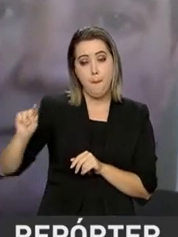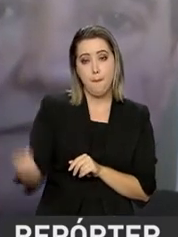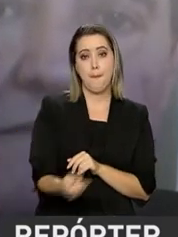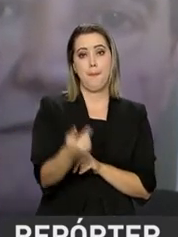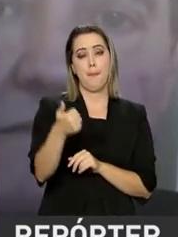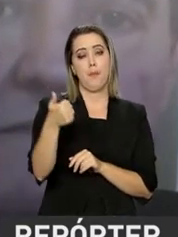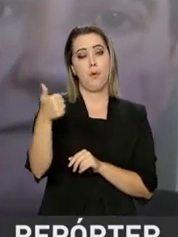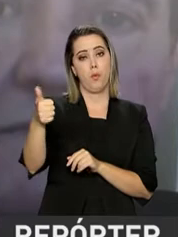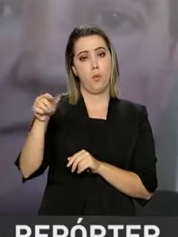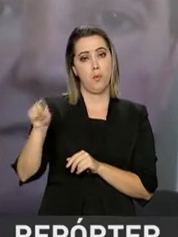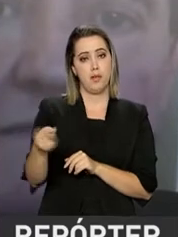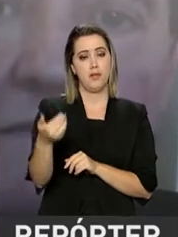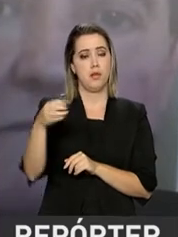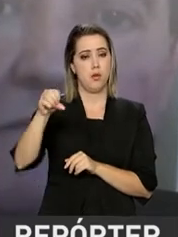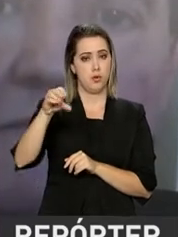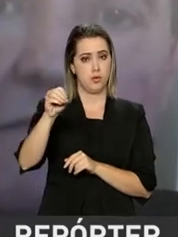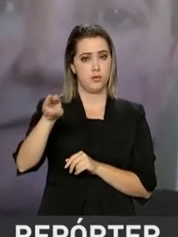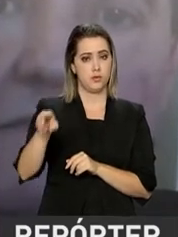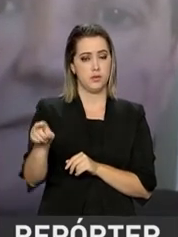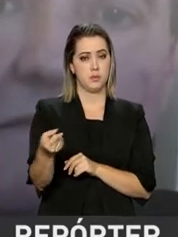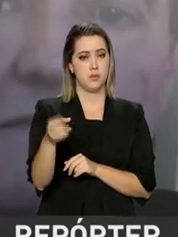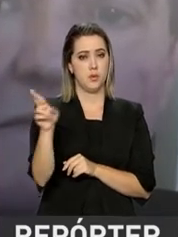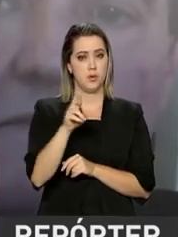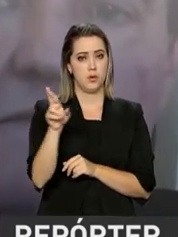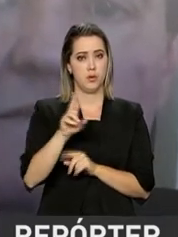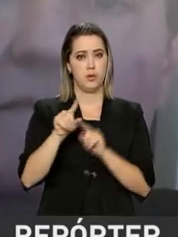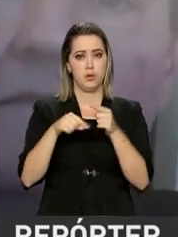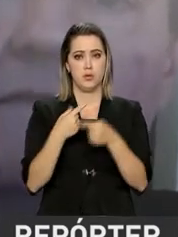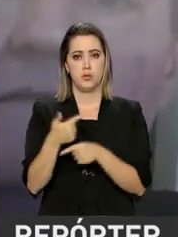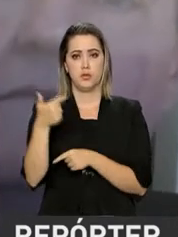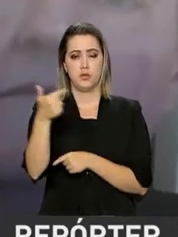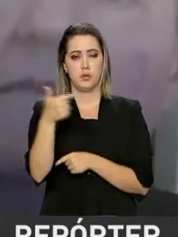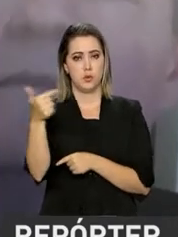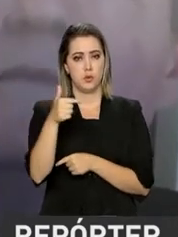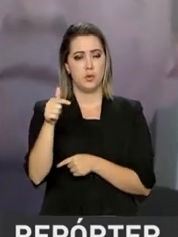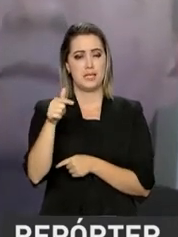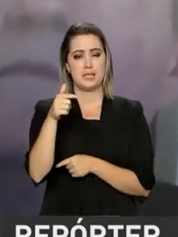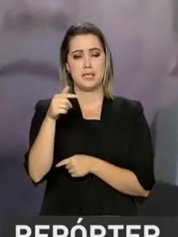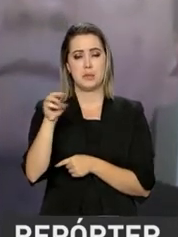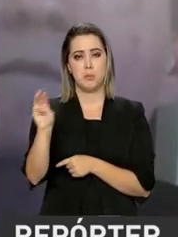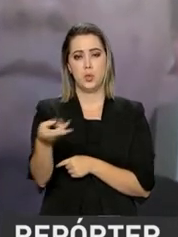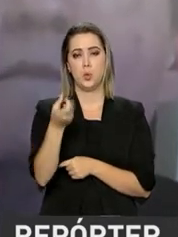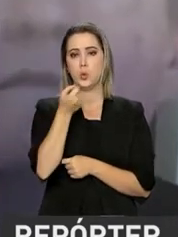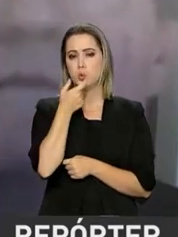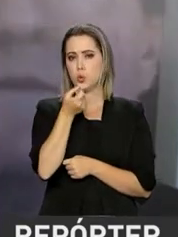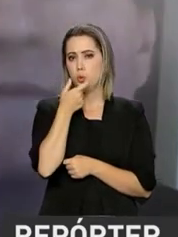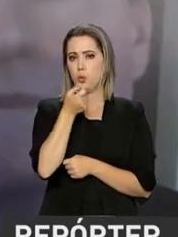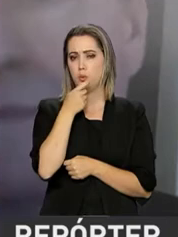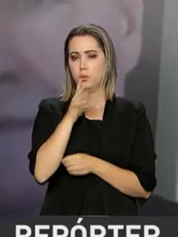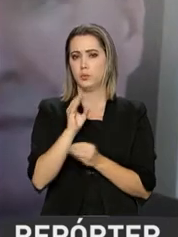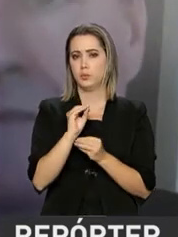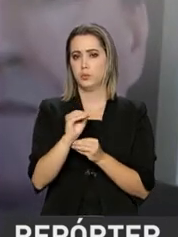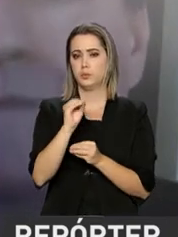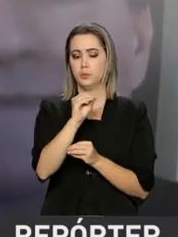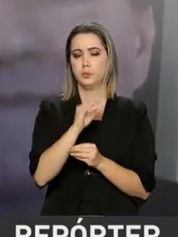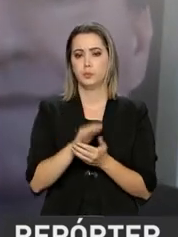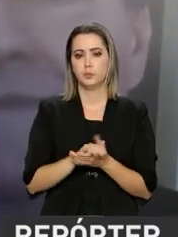R$ 1.900.000, a primeira compra, 2,5 milhões de comprimidos, R$ 1.900.000.